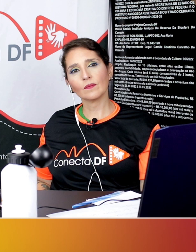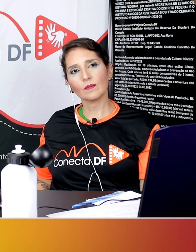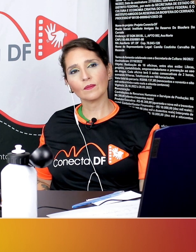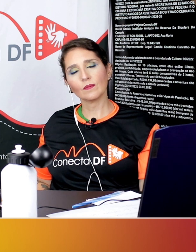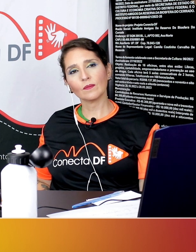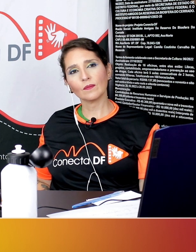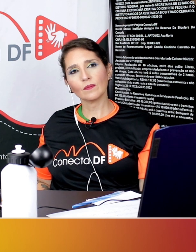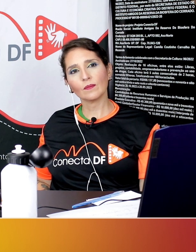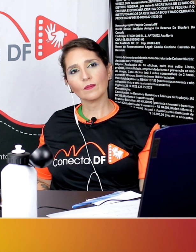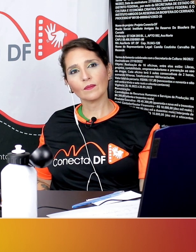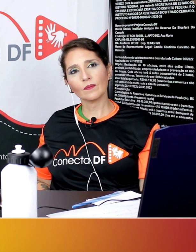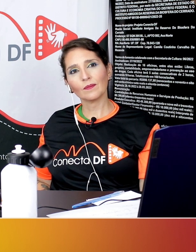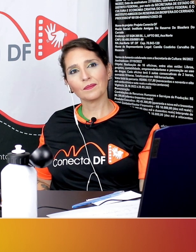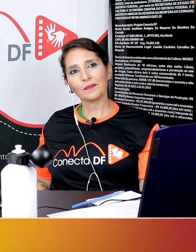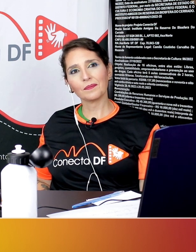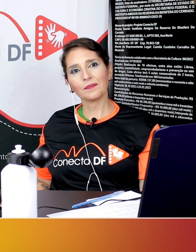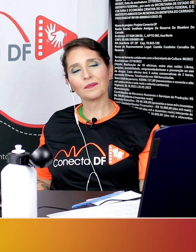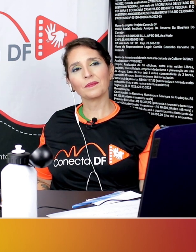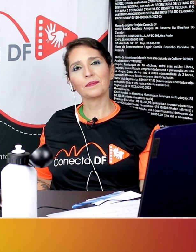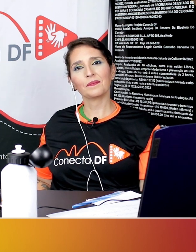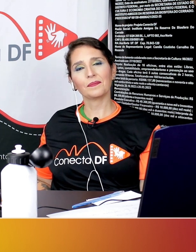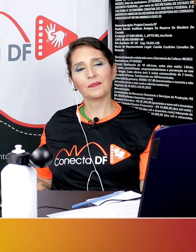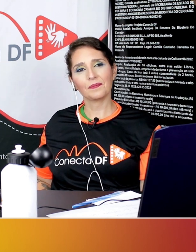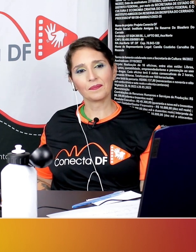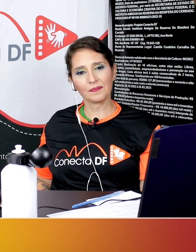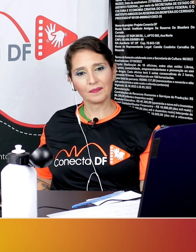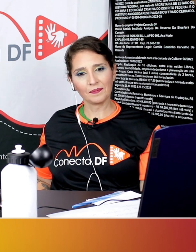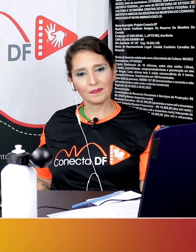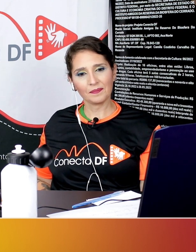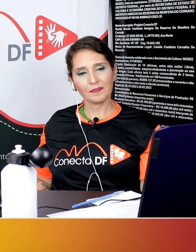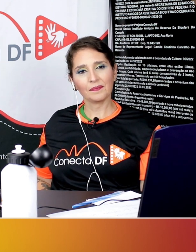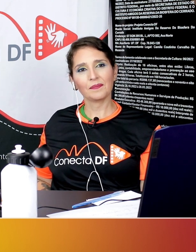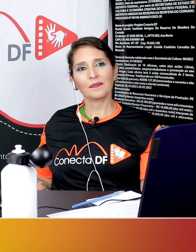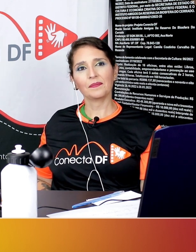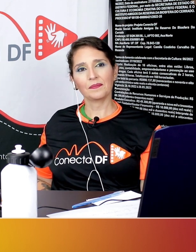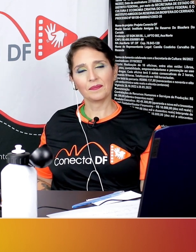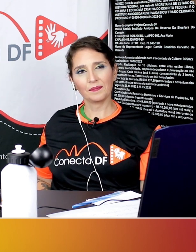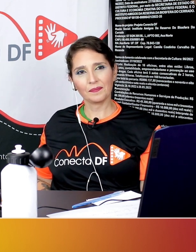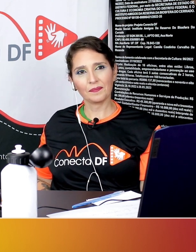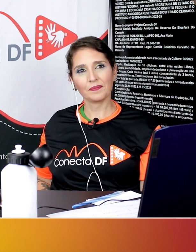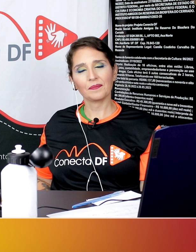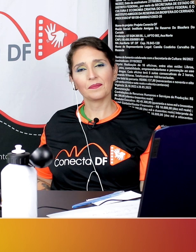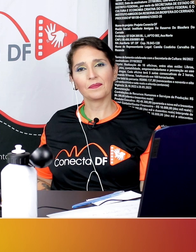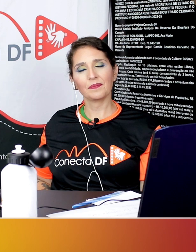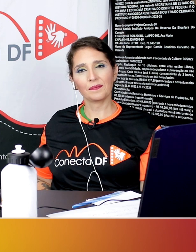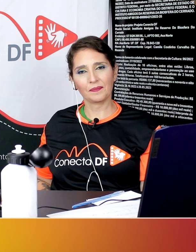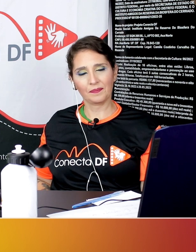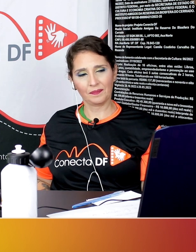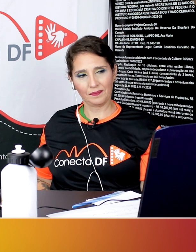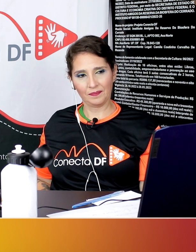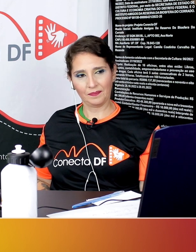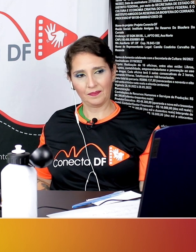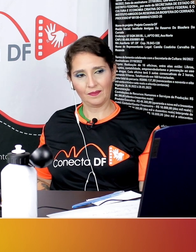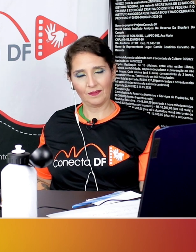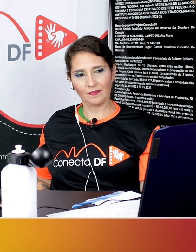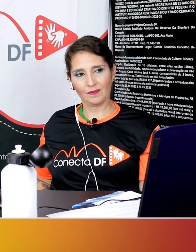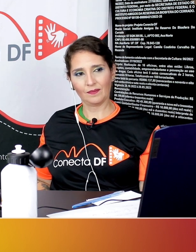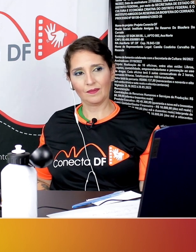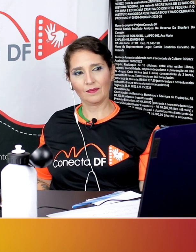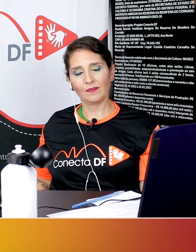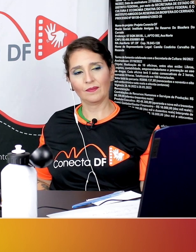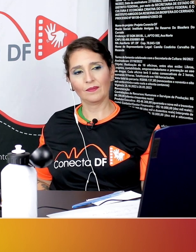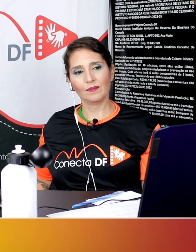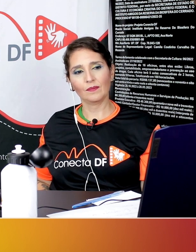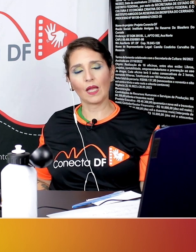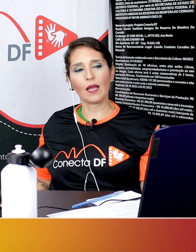dúvida também do horário que termina e quantos dias são. É mais a dinâmica assim, do curso mesmo. Como é que vai